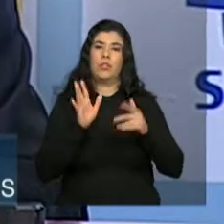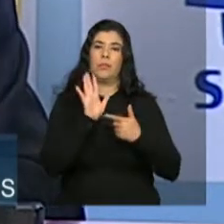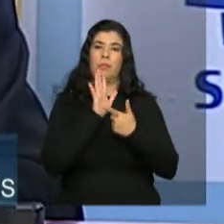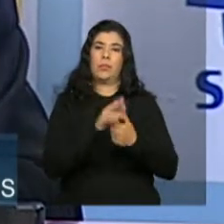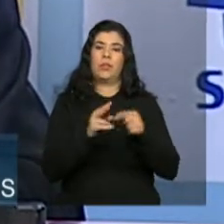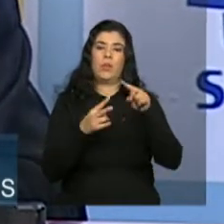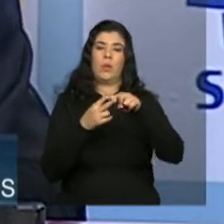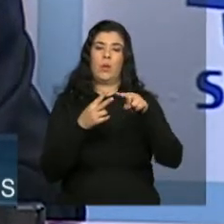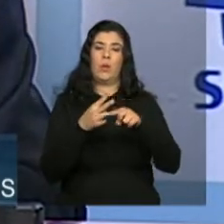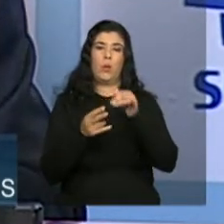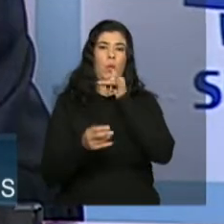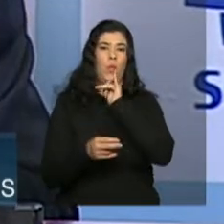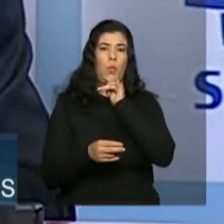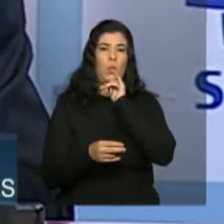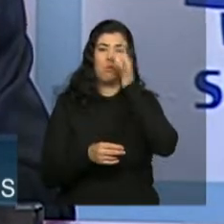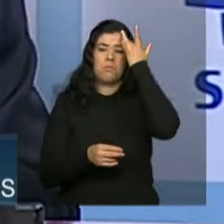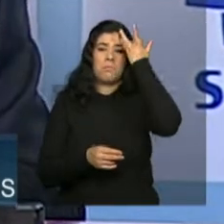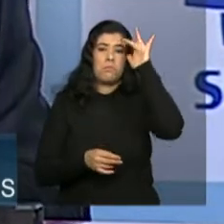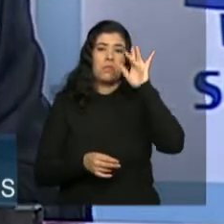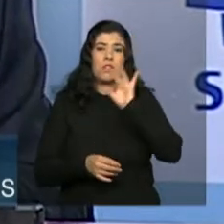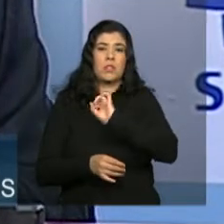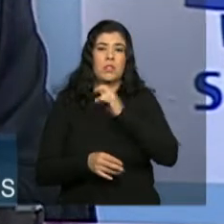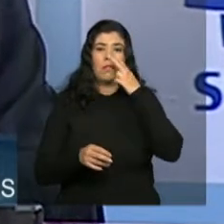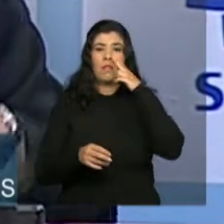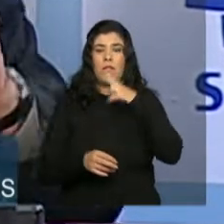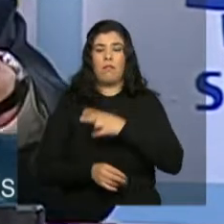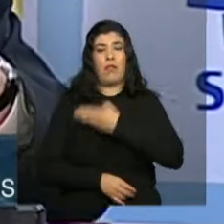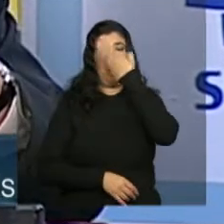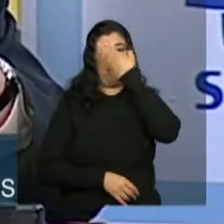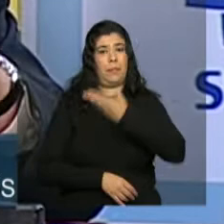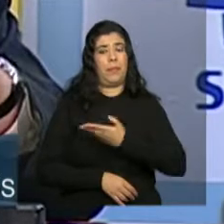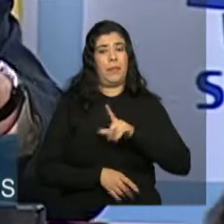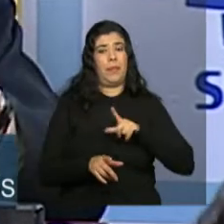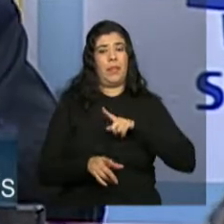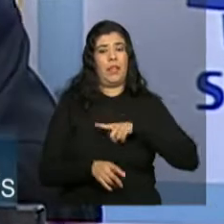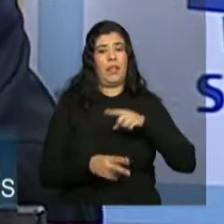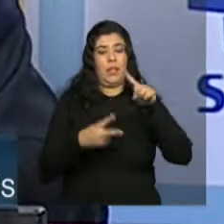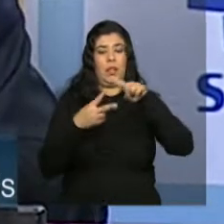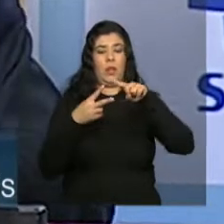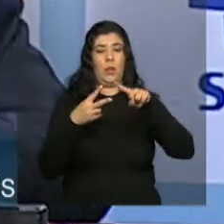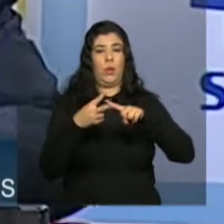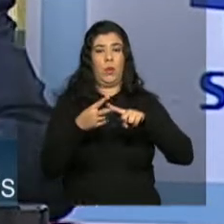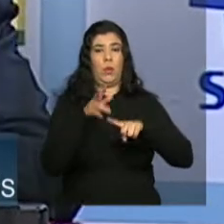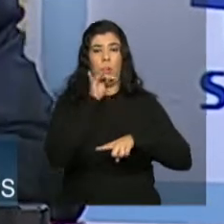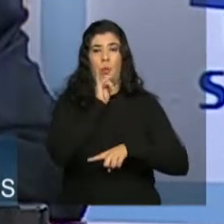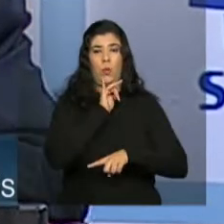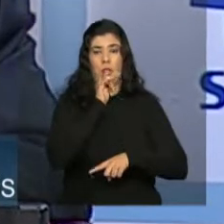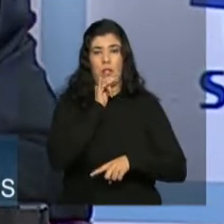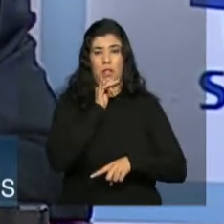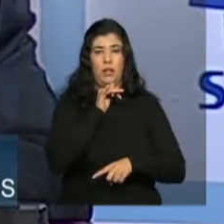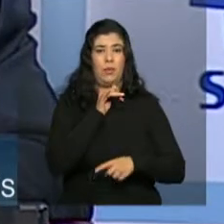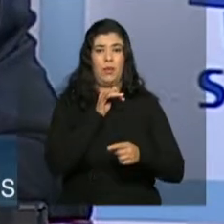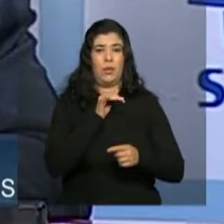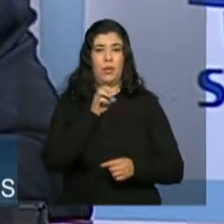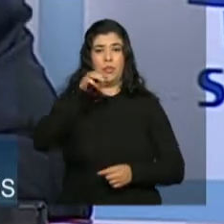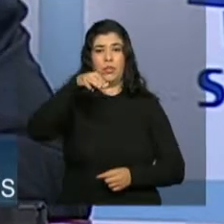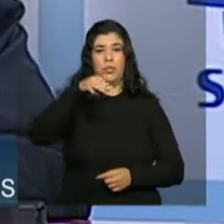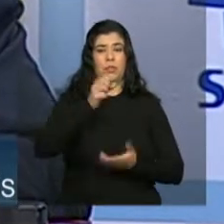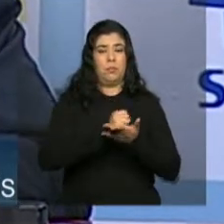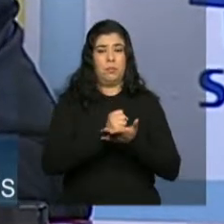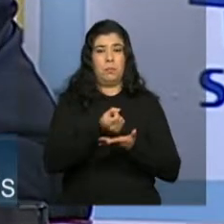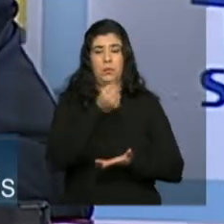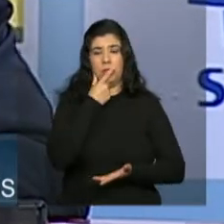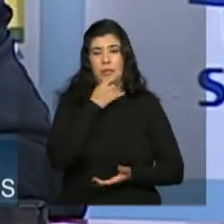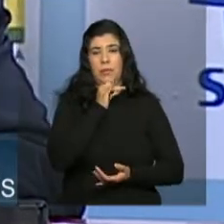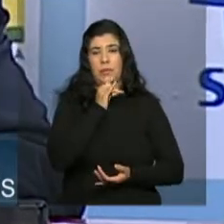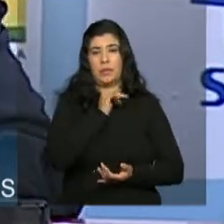exemplos né a gente pode dar mais eu não sei se tá dando para ver a gente Trouxe dois dois exemplos de medicamentos e sem medicamentos que são